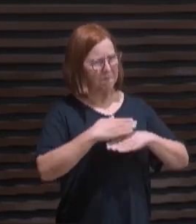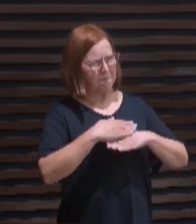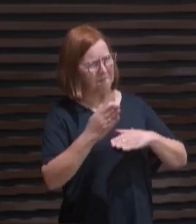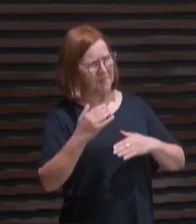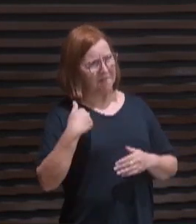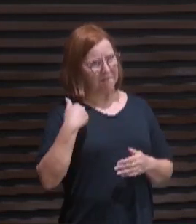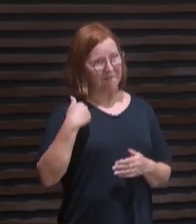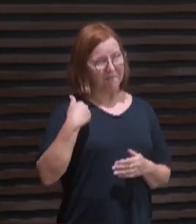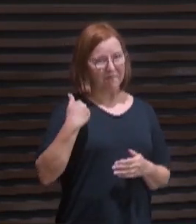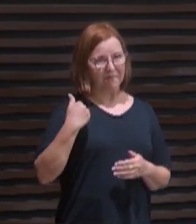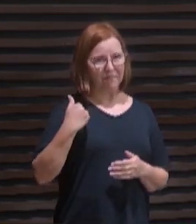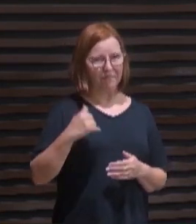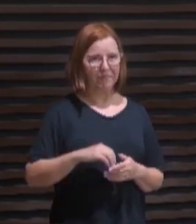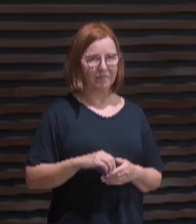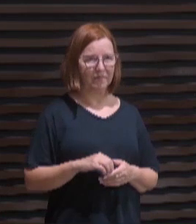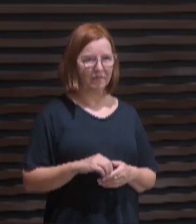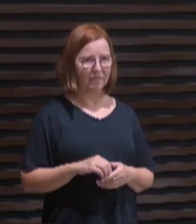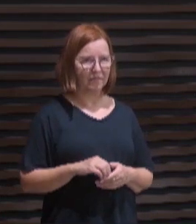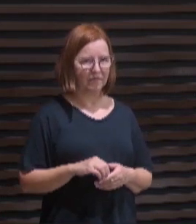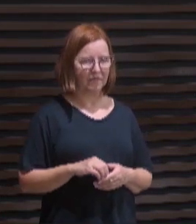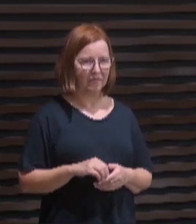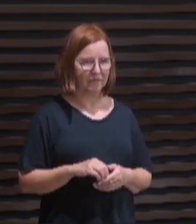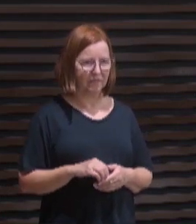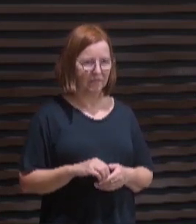elas não deixam ser,